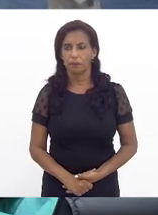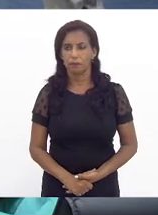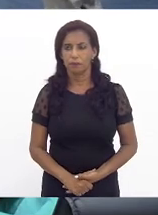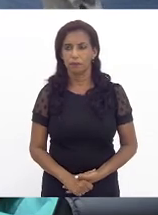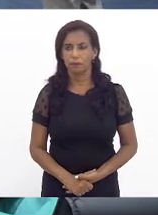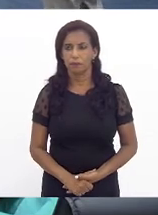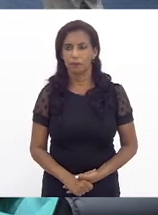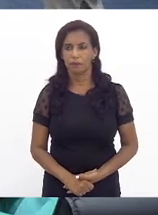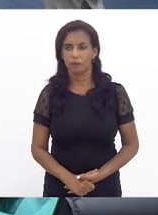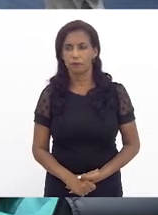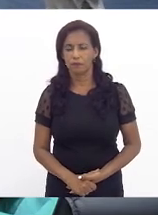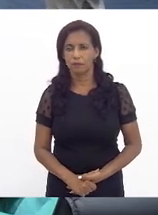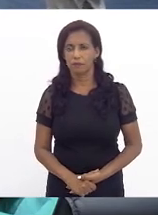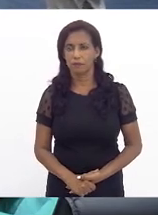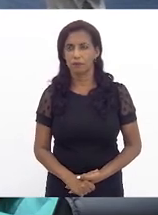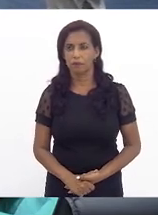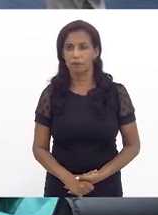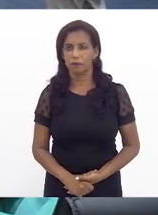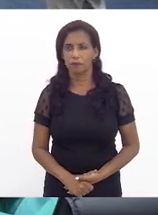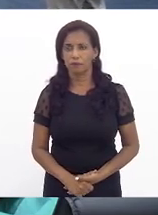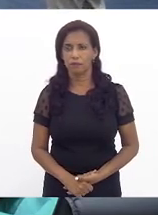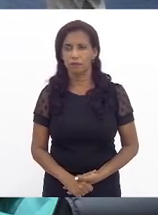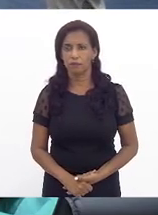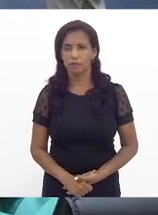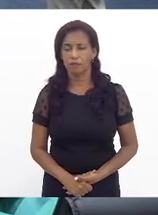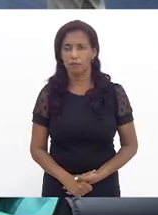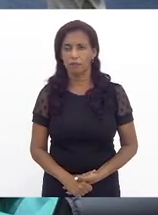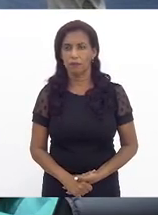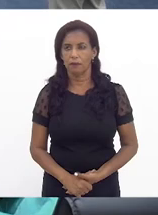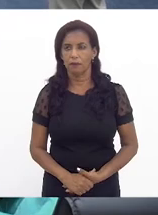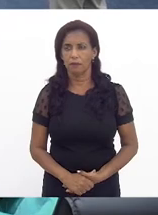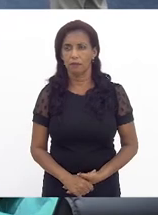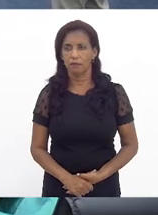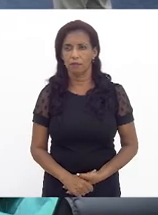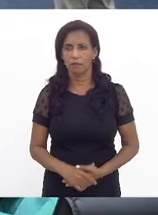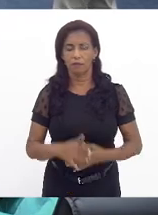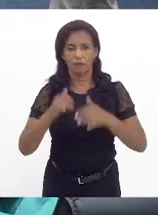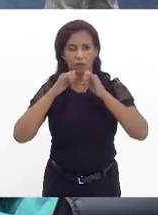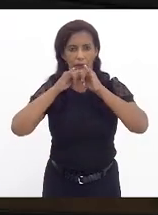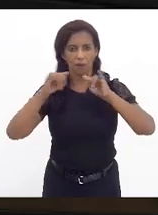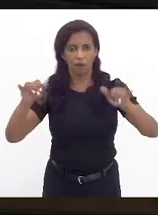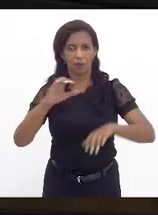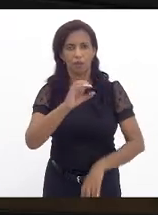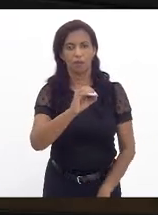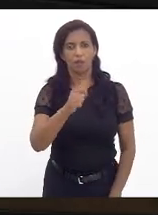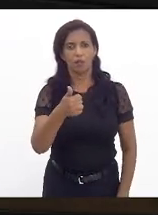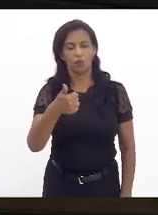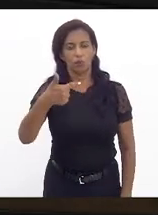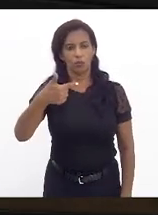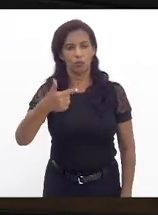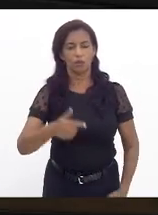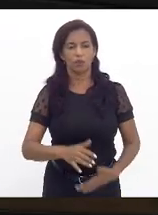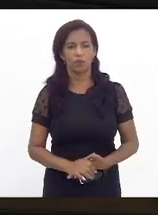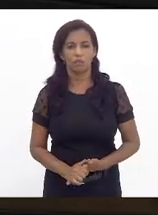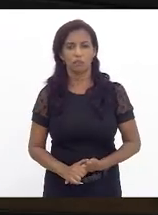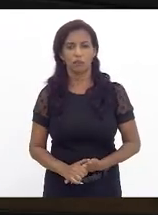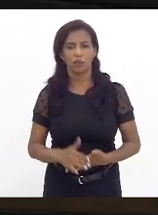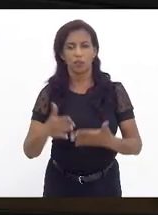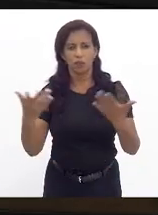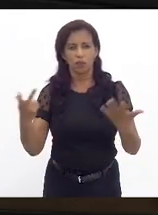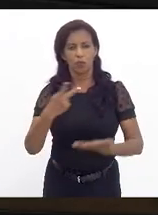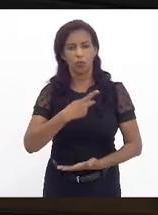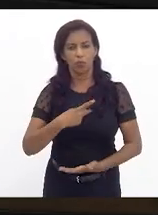aqui. Lê a mensagem para depois o parecer. Mensagem 012. Excelentíssimo